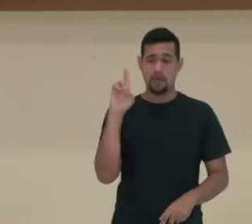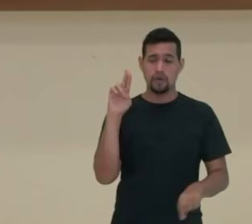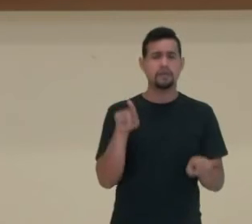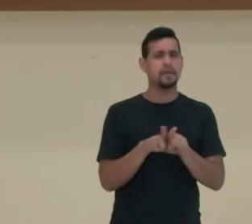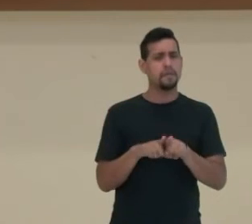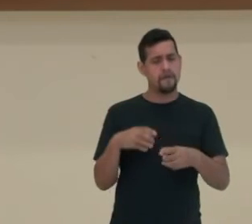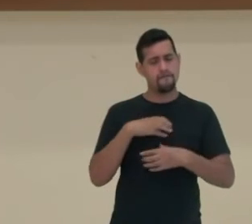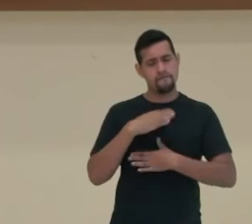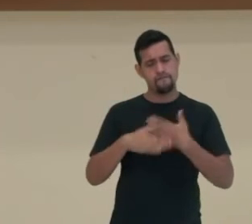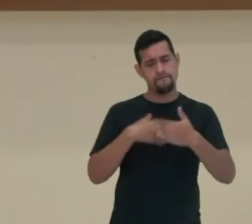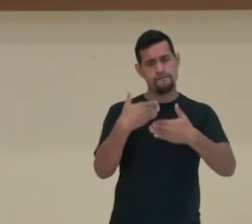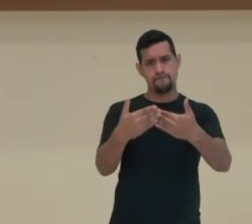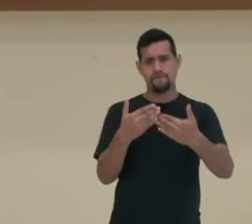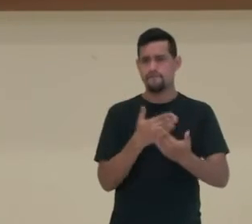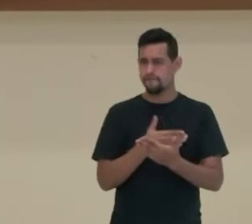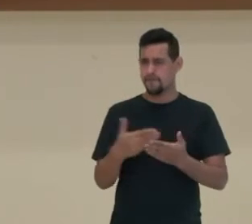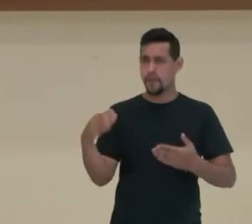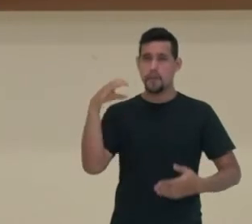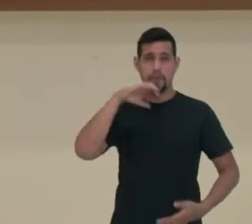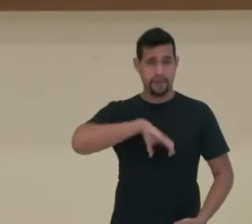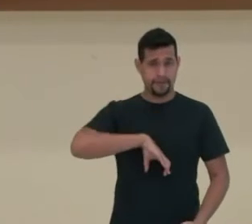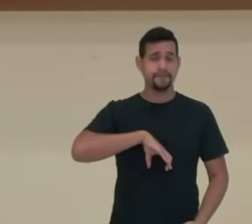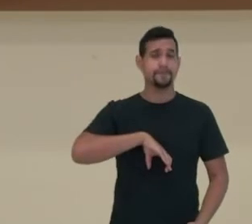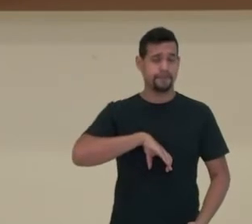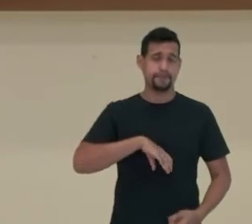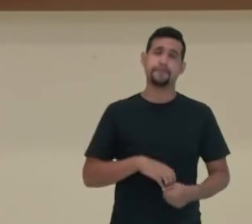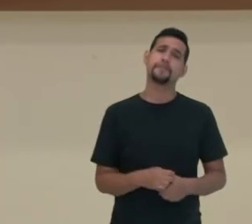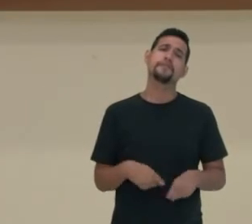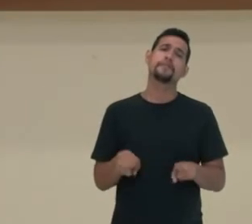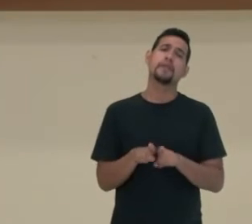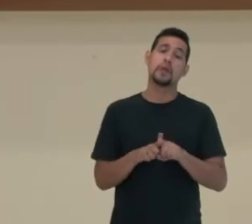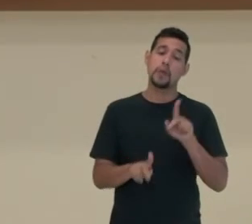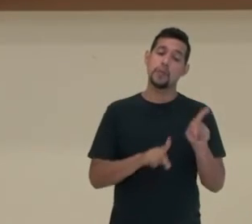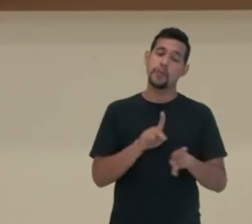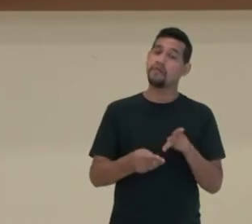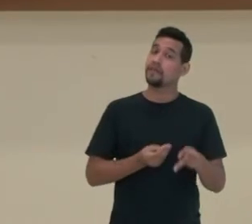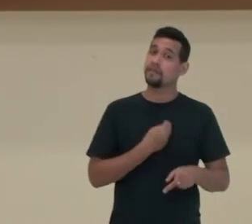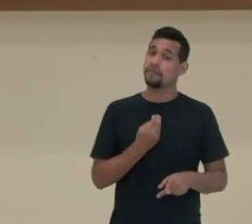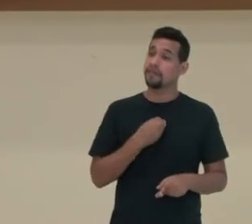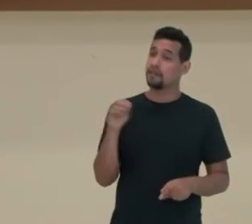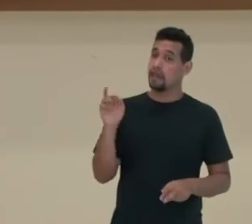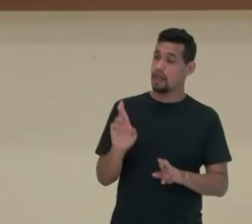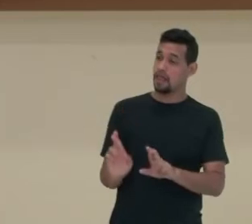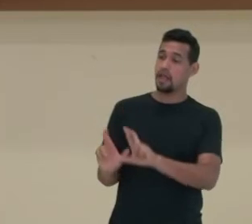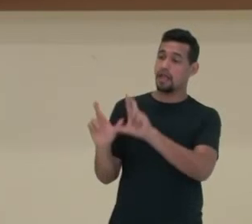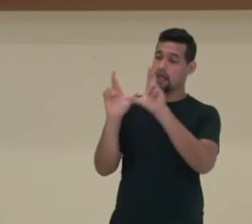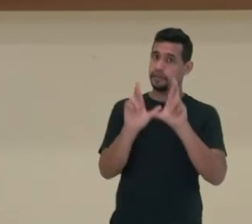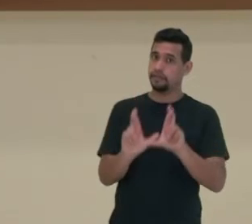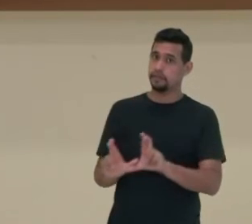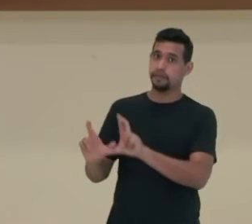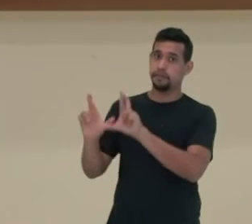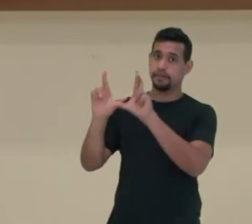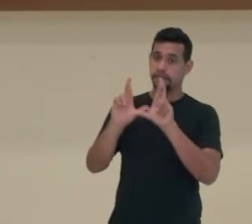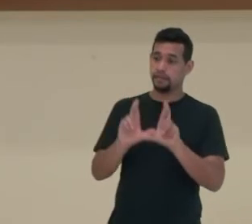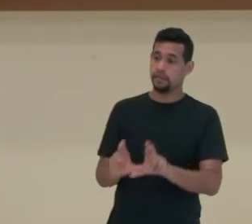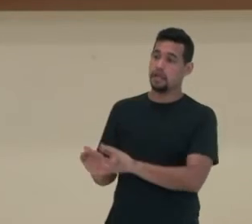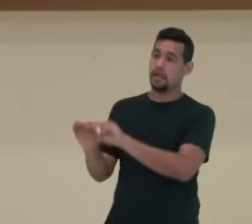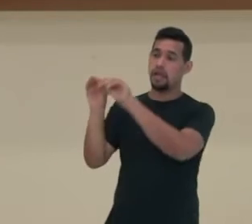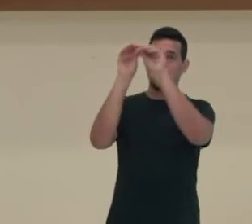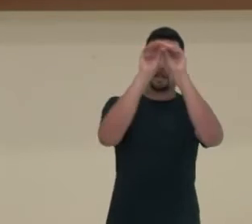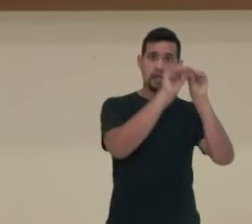de formação de um Estado português, inclusive, e povos que moravam naquela região, o que futuramente vai ser o